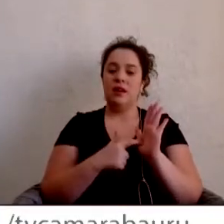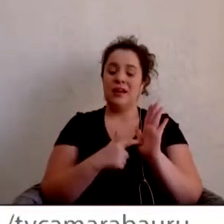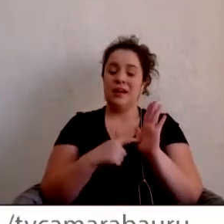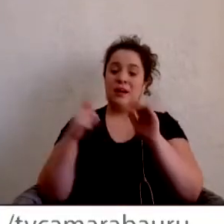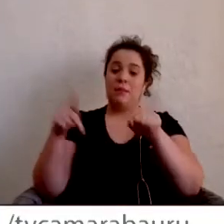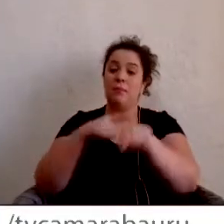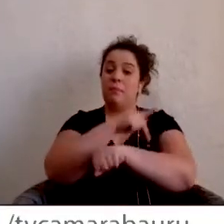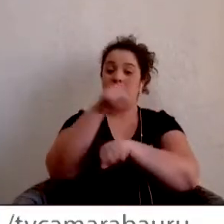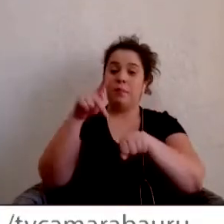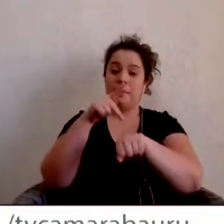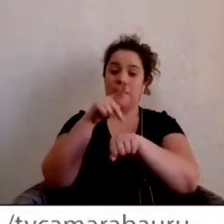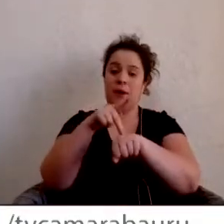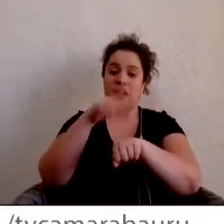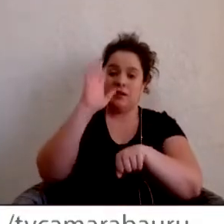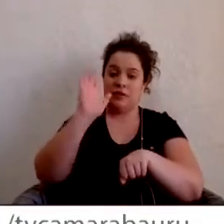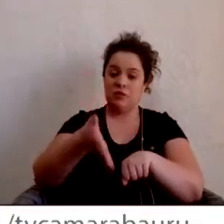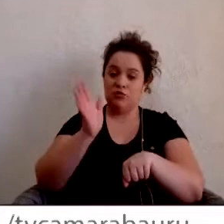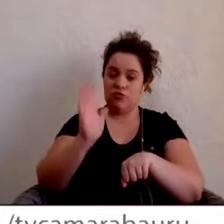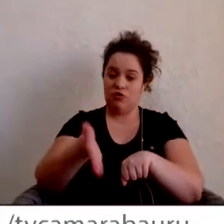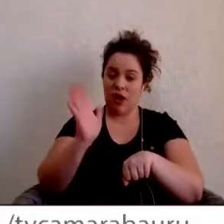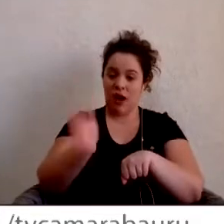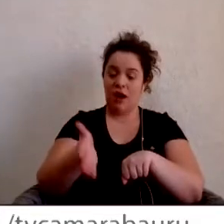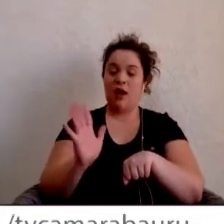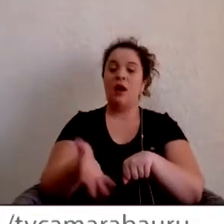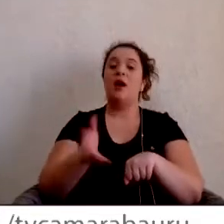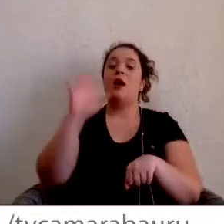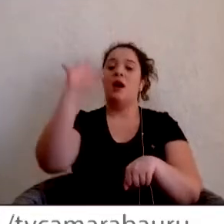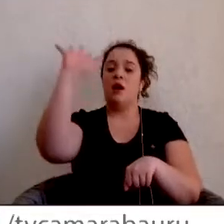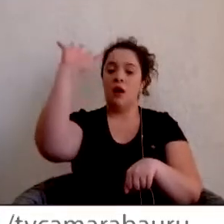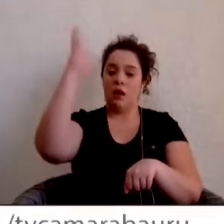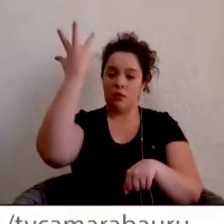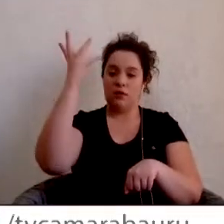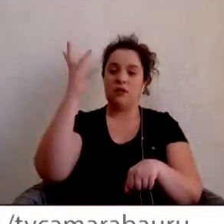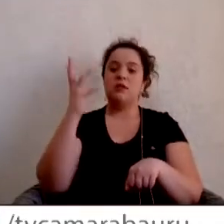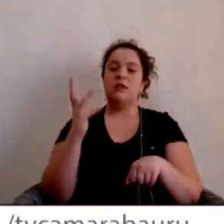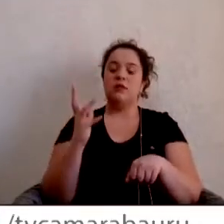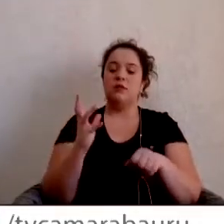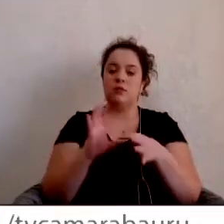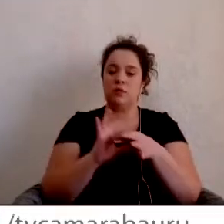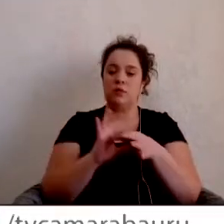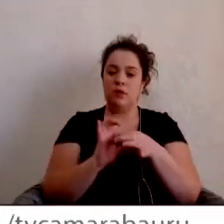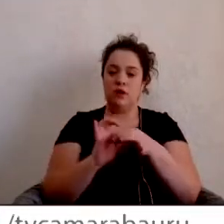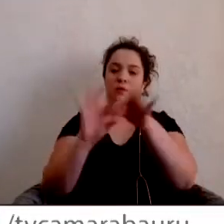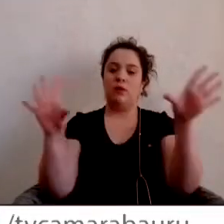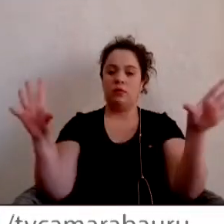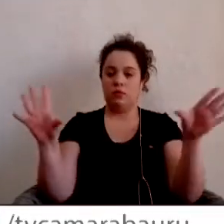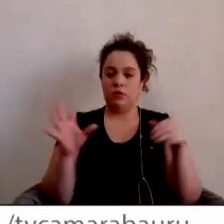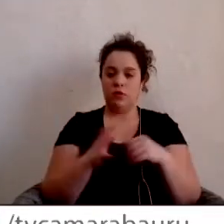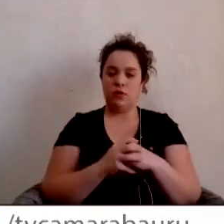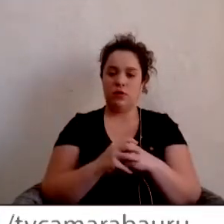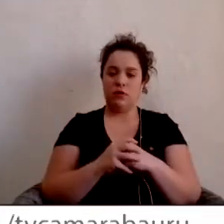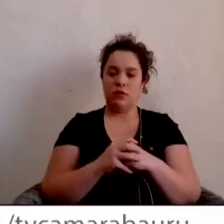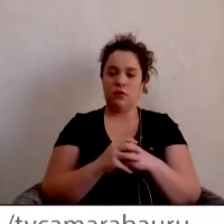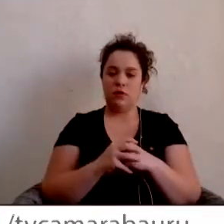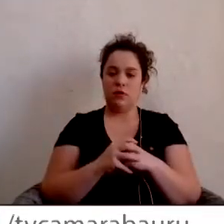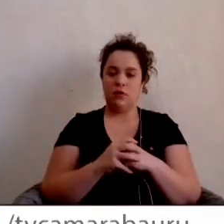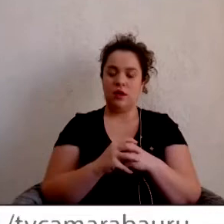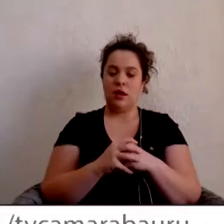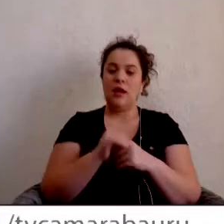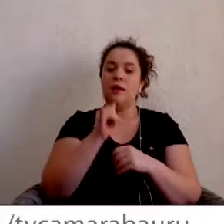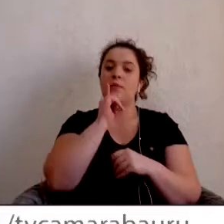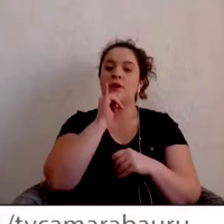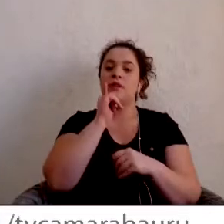momento nosso, da reabertura, o faseamento. A Dinamarca foi o primeiro